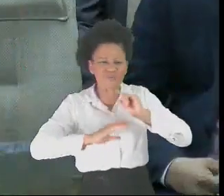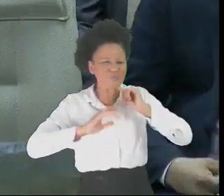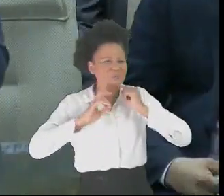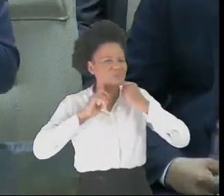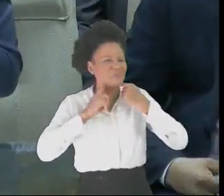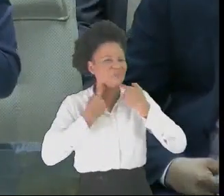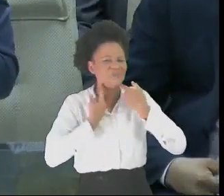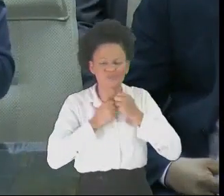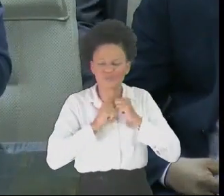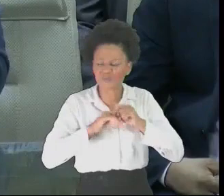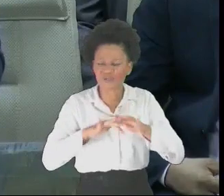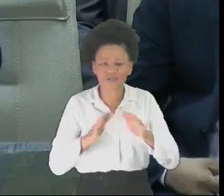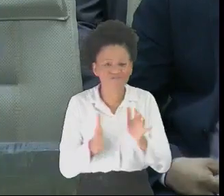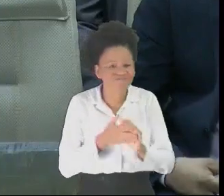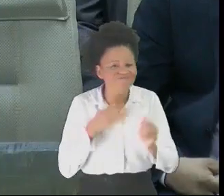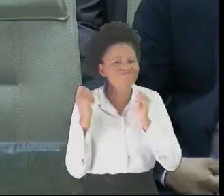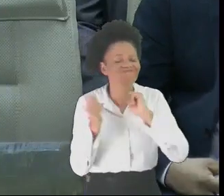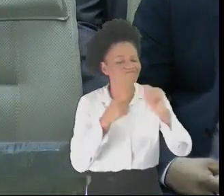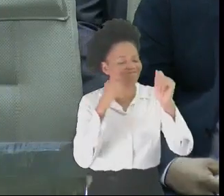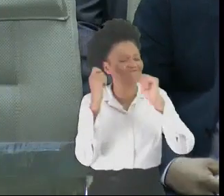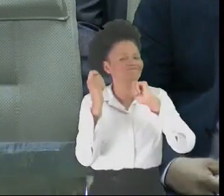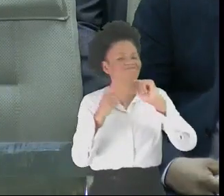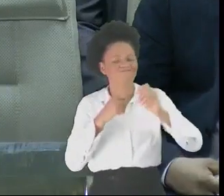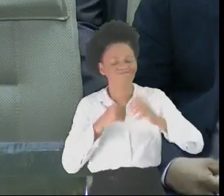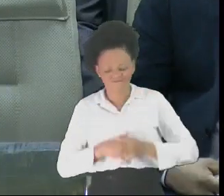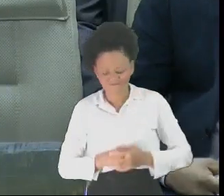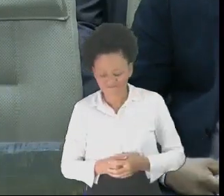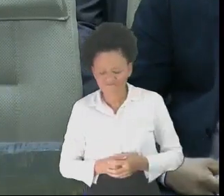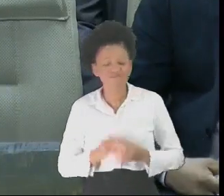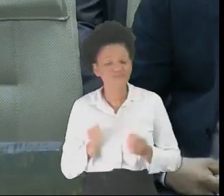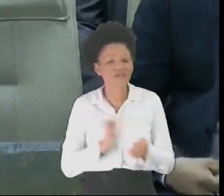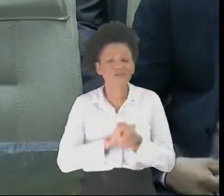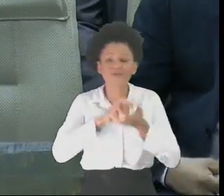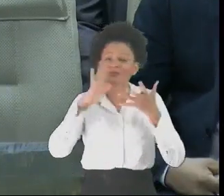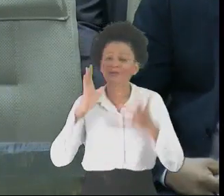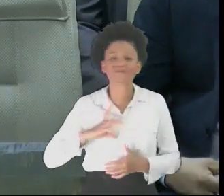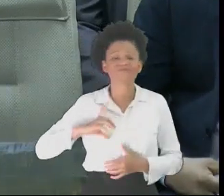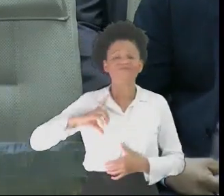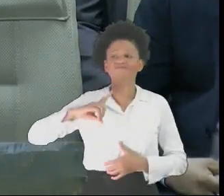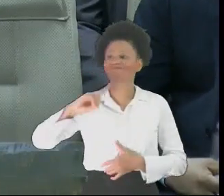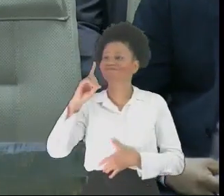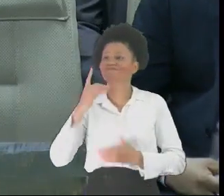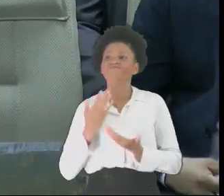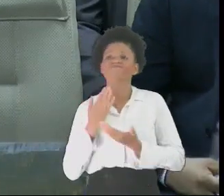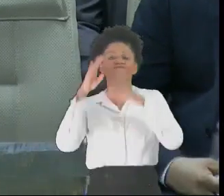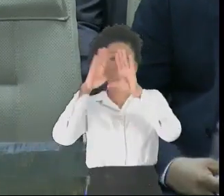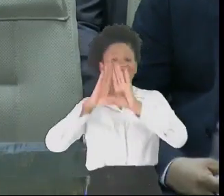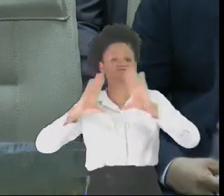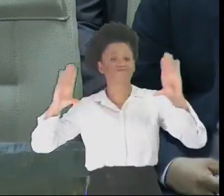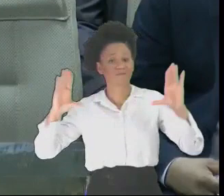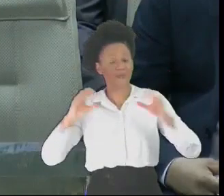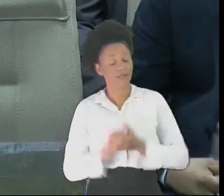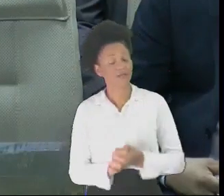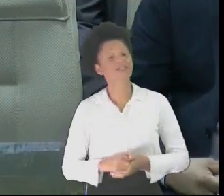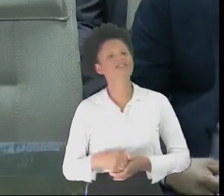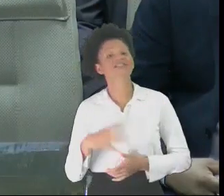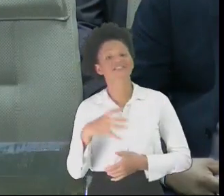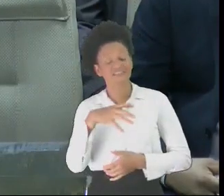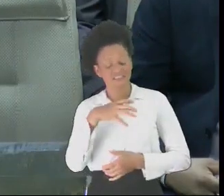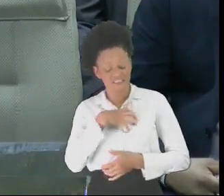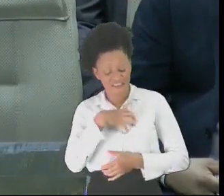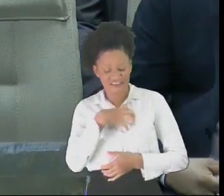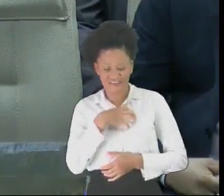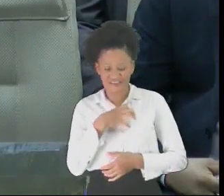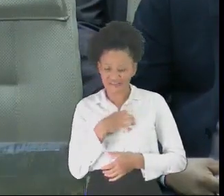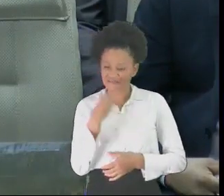Aleluia! Aleluia! Glória a Deus! Glória a Deus nas alturas dos céus! Apesar da fraqueza da